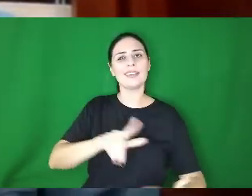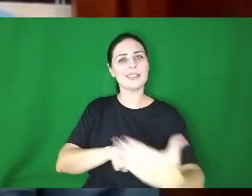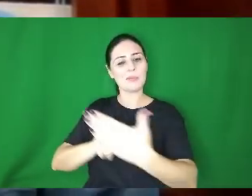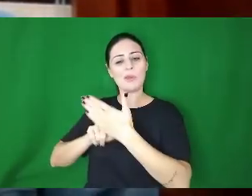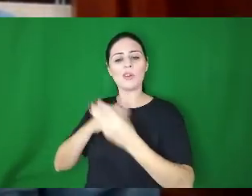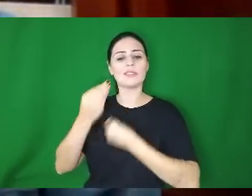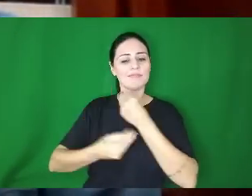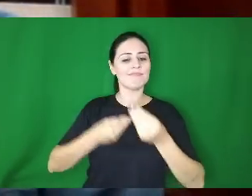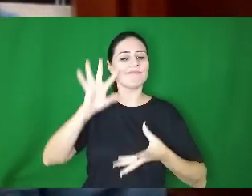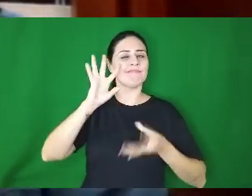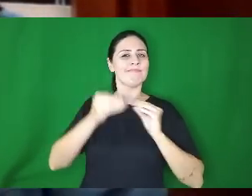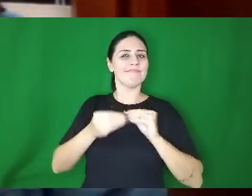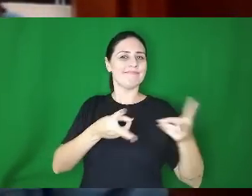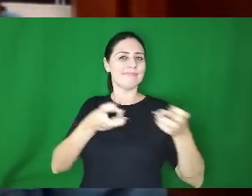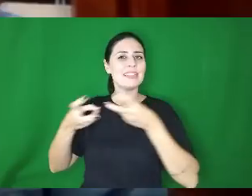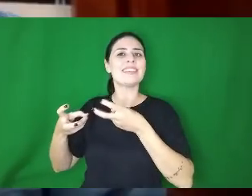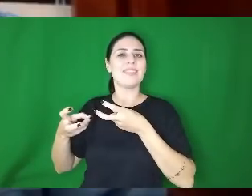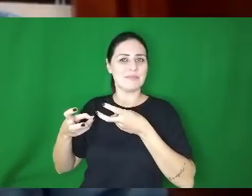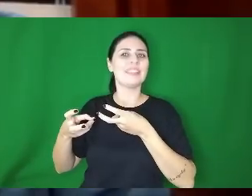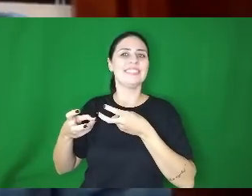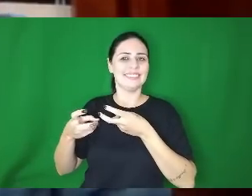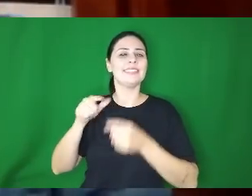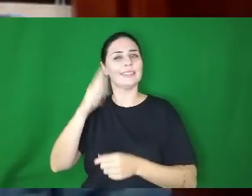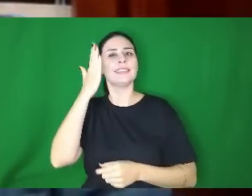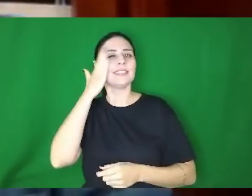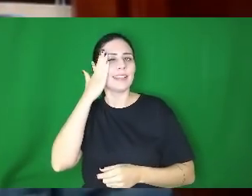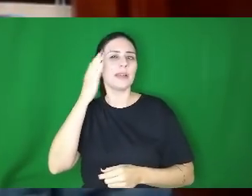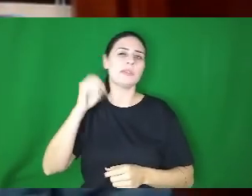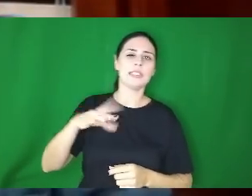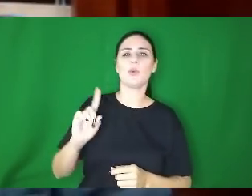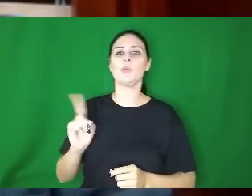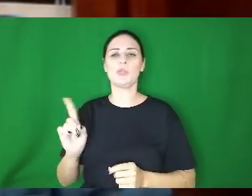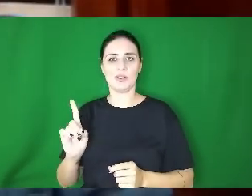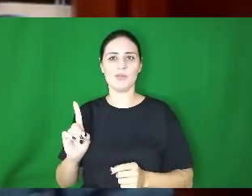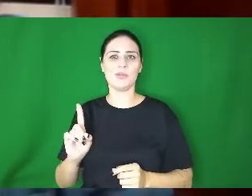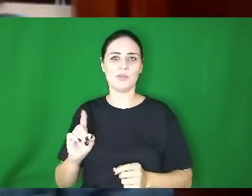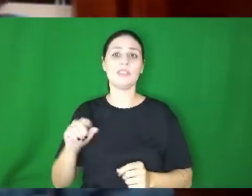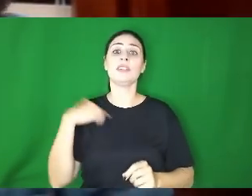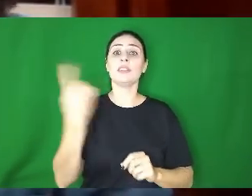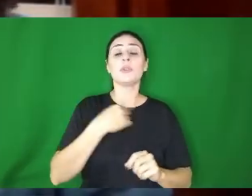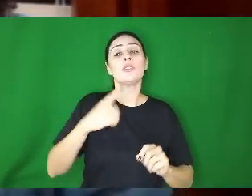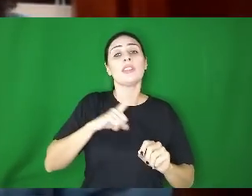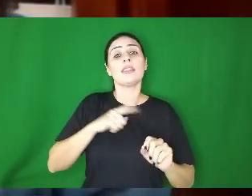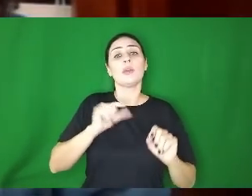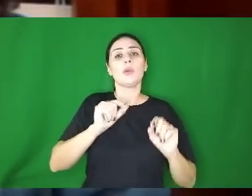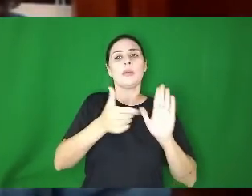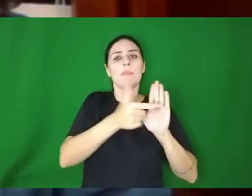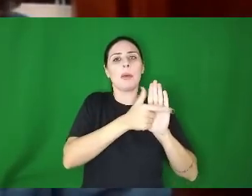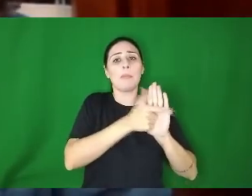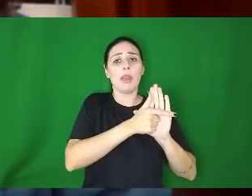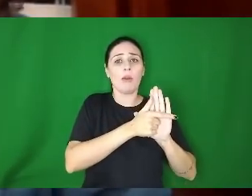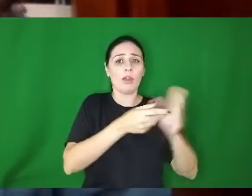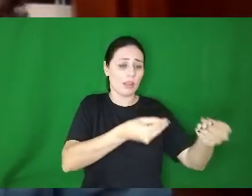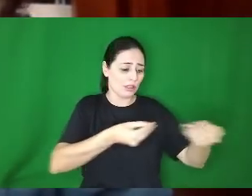já sabem, né? Então, eu preciso ter essa avaliação, né? Essa avaliação ainda agora fica mais